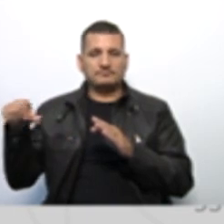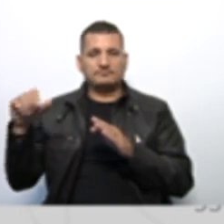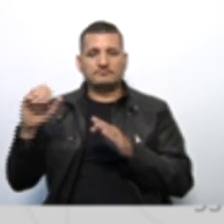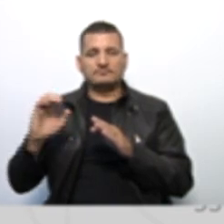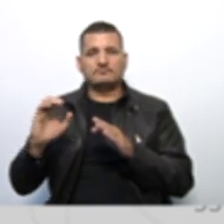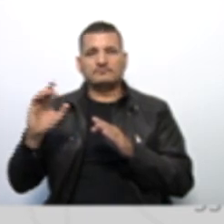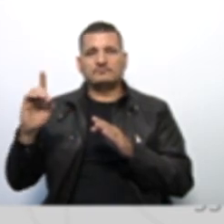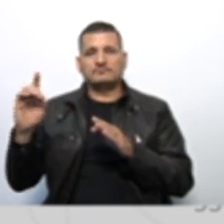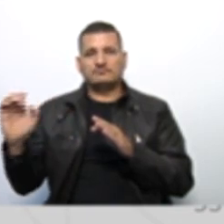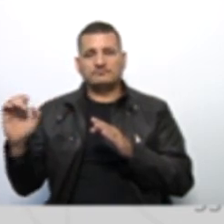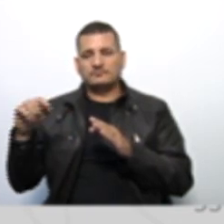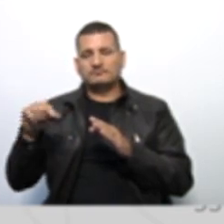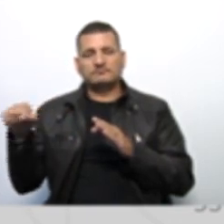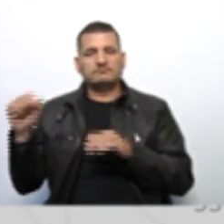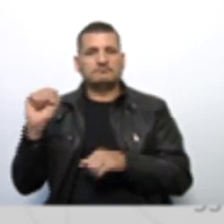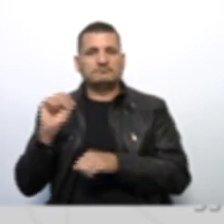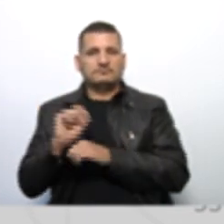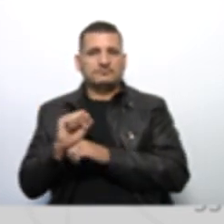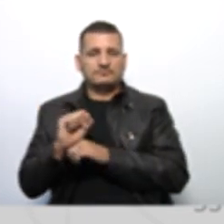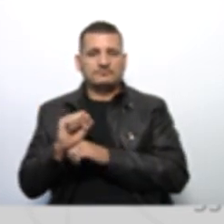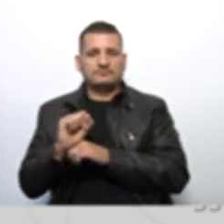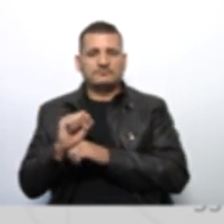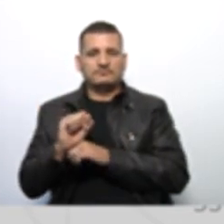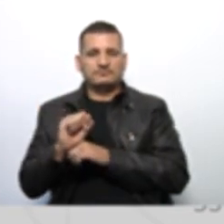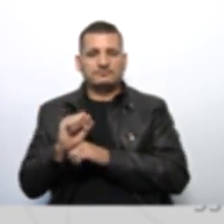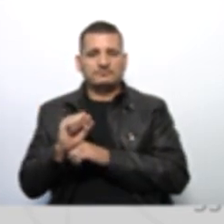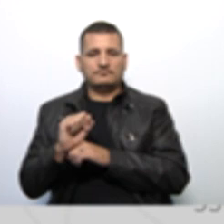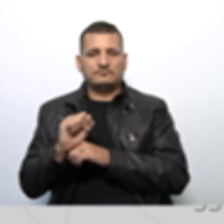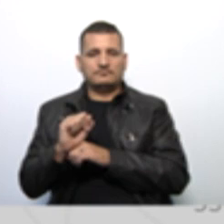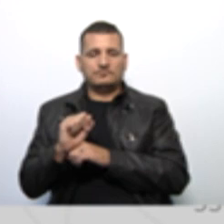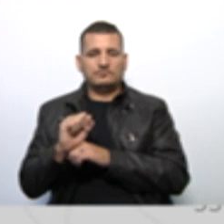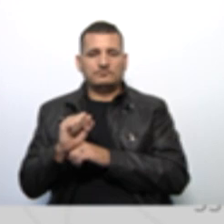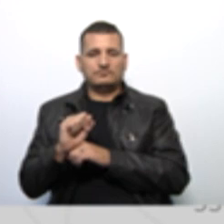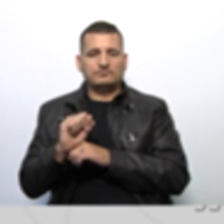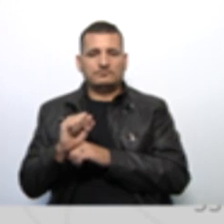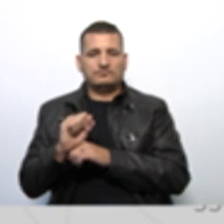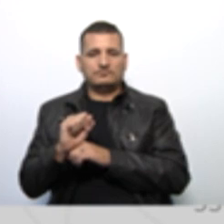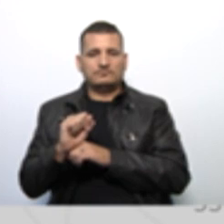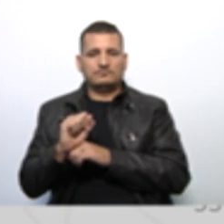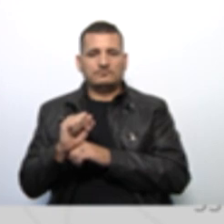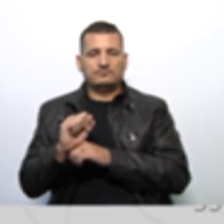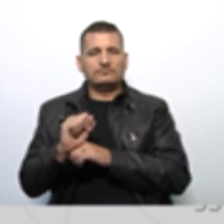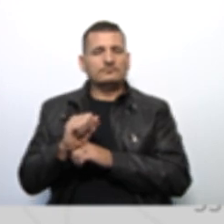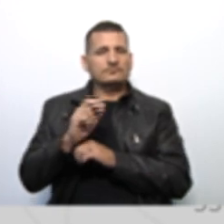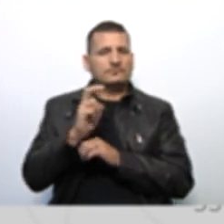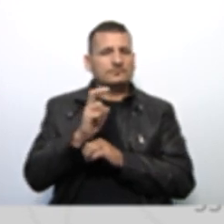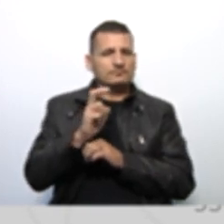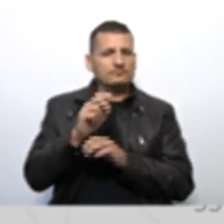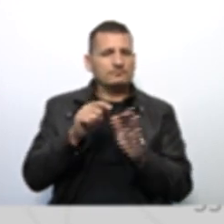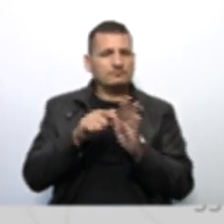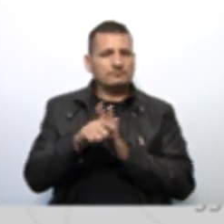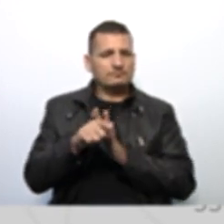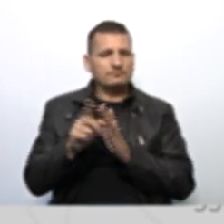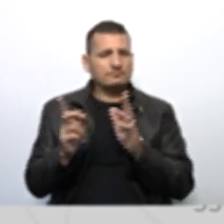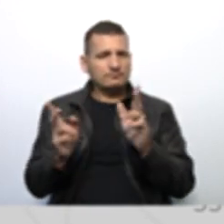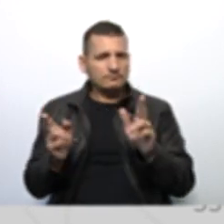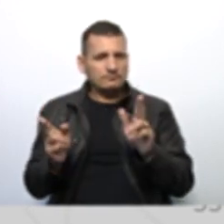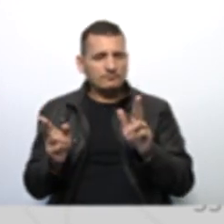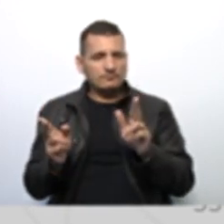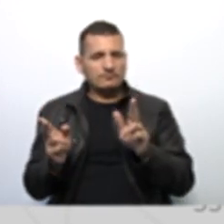E, param de funcionar. É isso que acontece. É isso que foi falado na afirmação. Ó. Qualquer